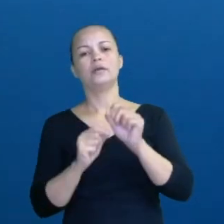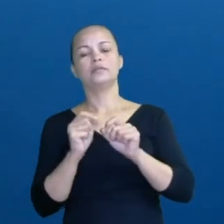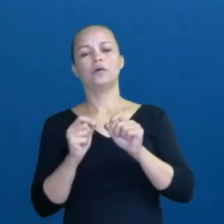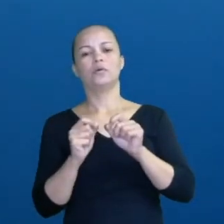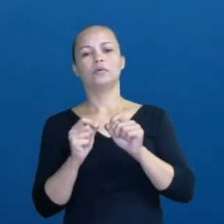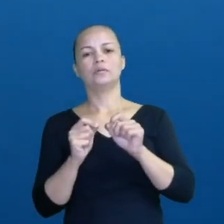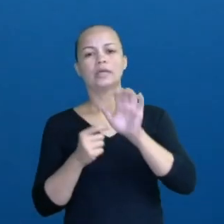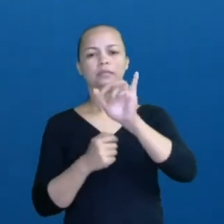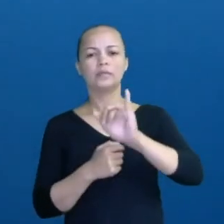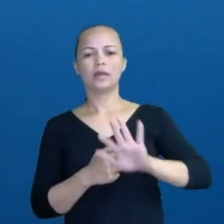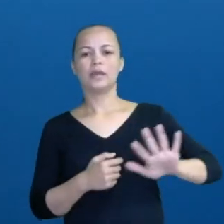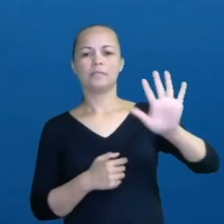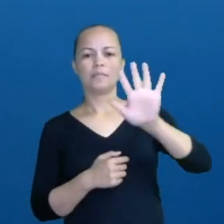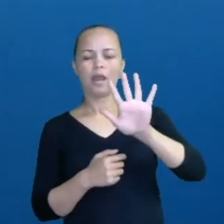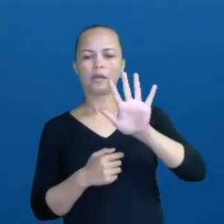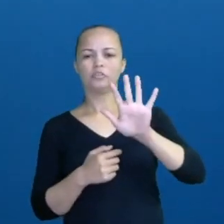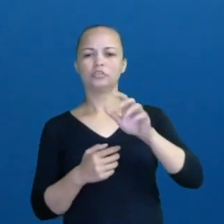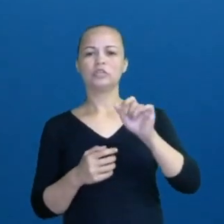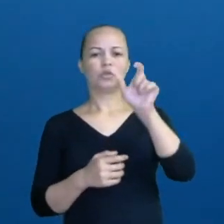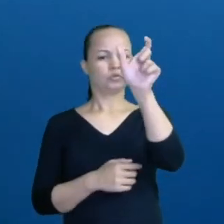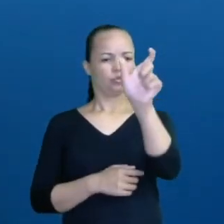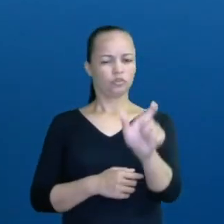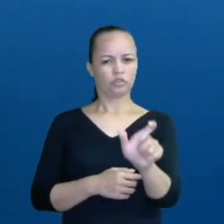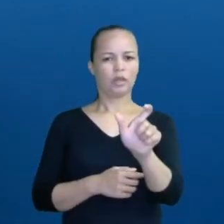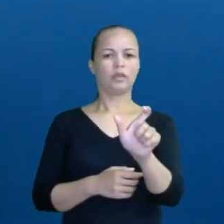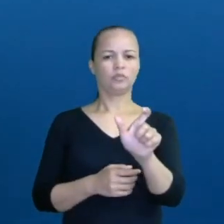nessa imagem, o sujeito é